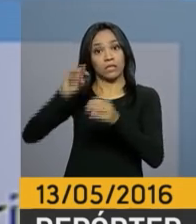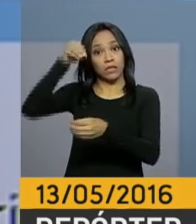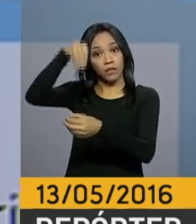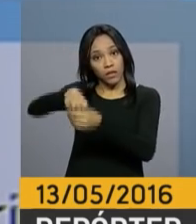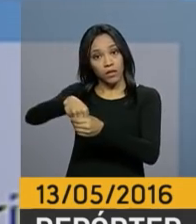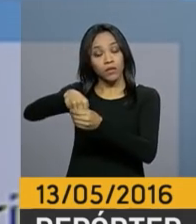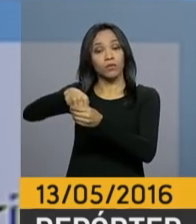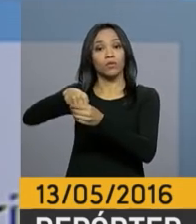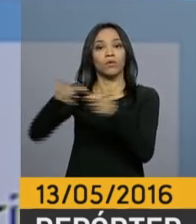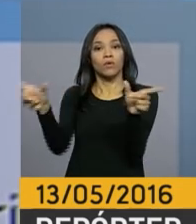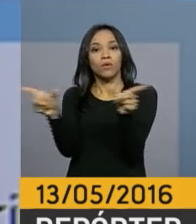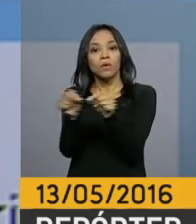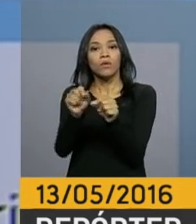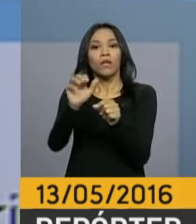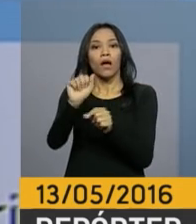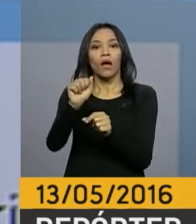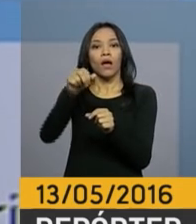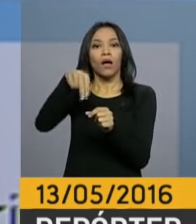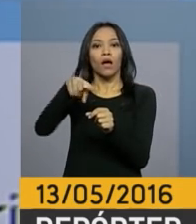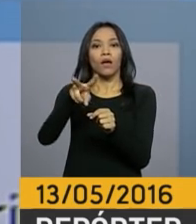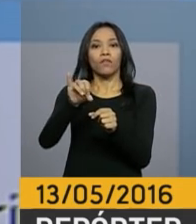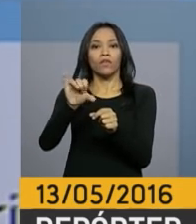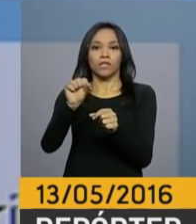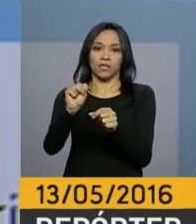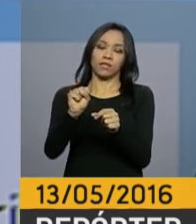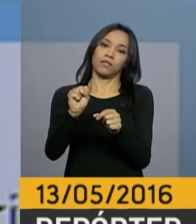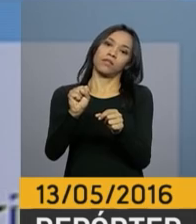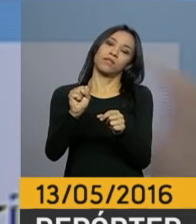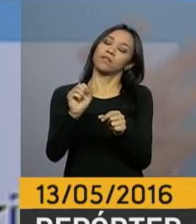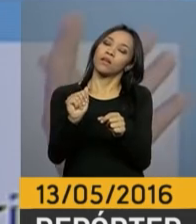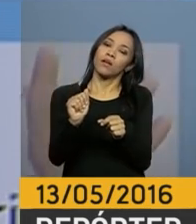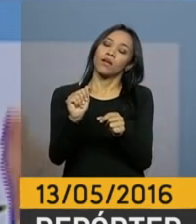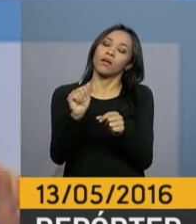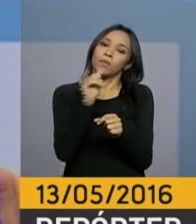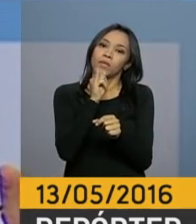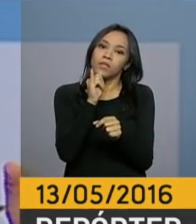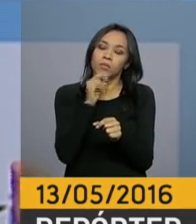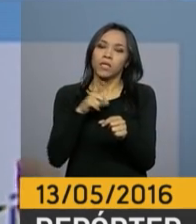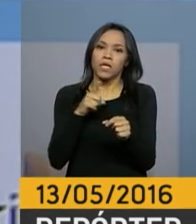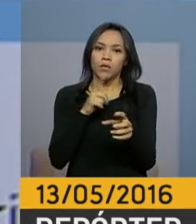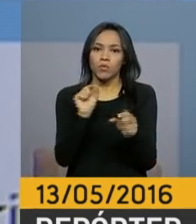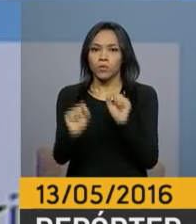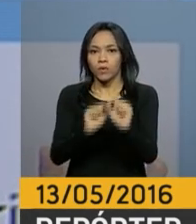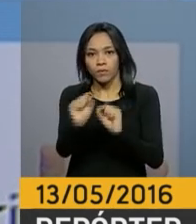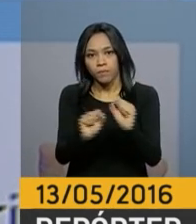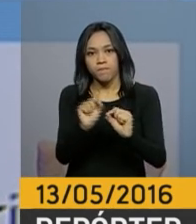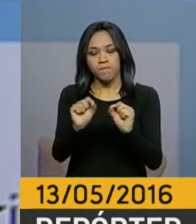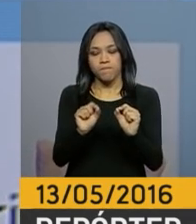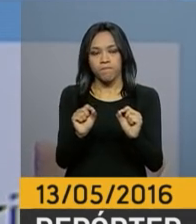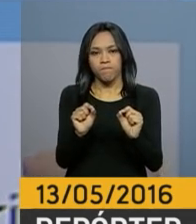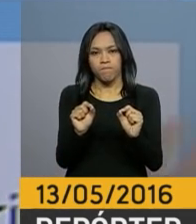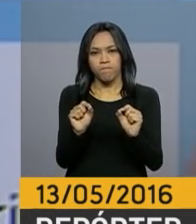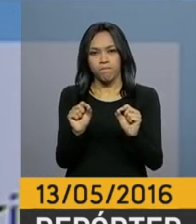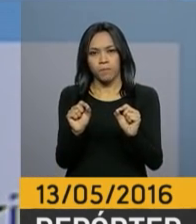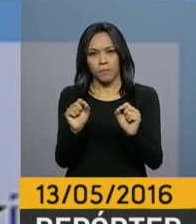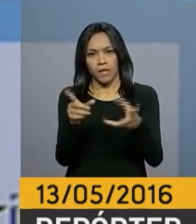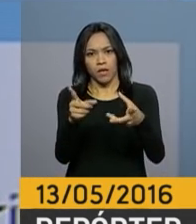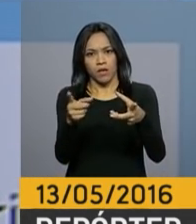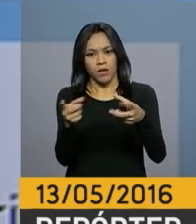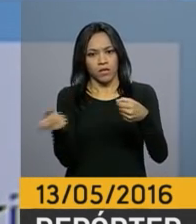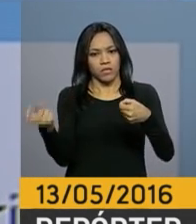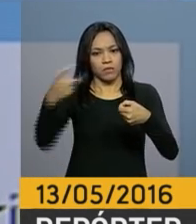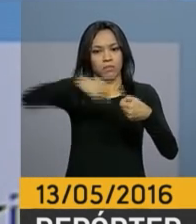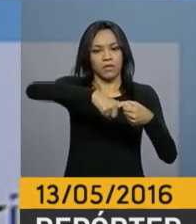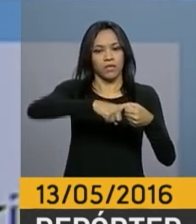Eh se podemos por exemplo nós estamos com as parcerias eh com as pdps com as